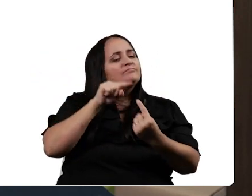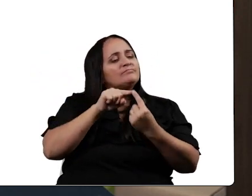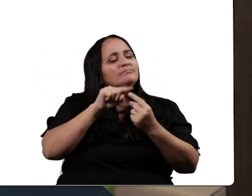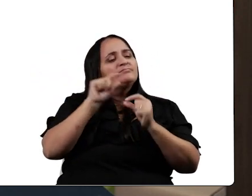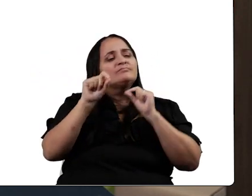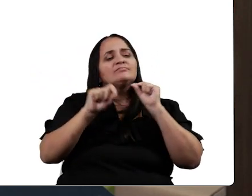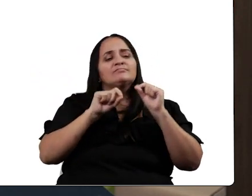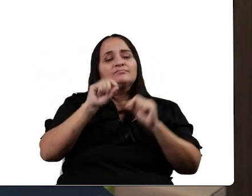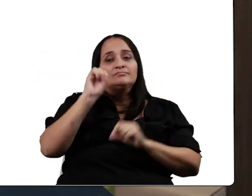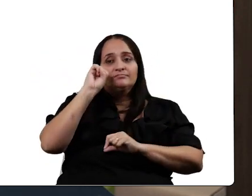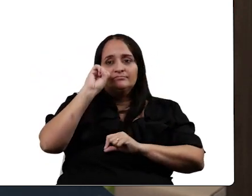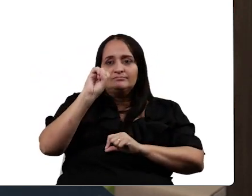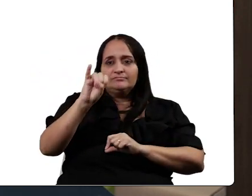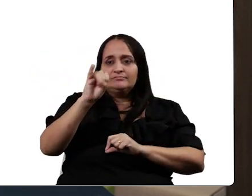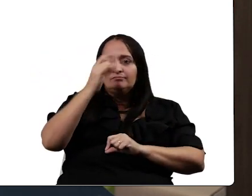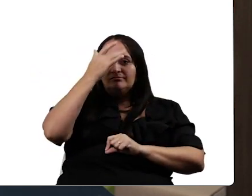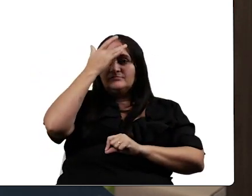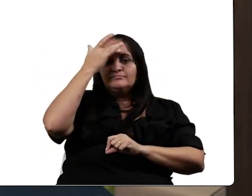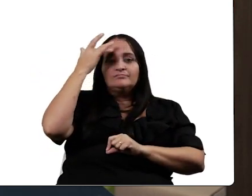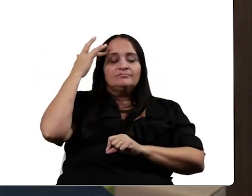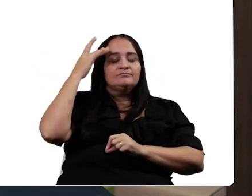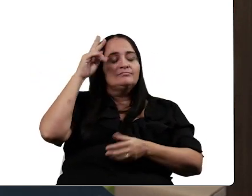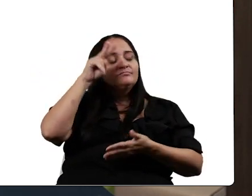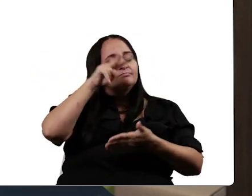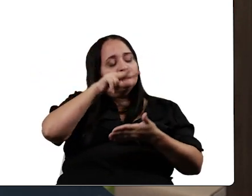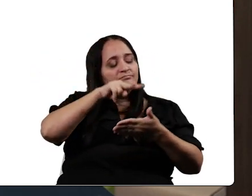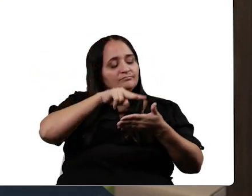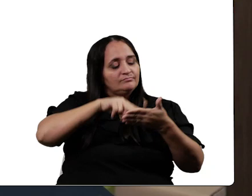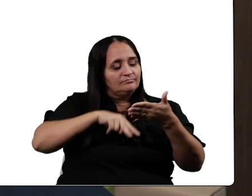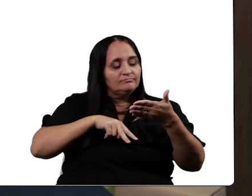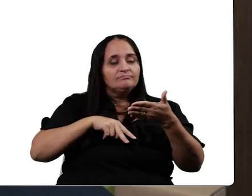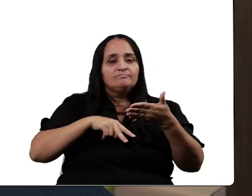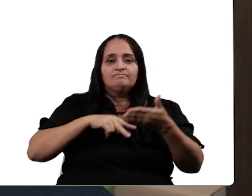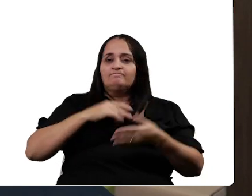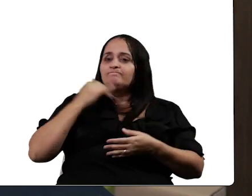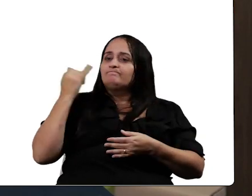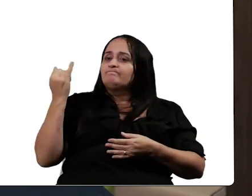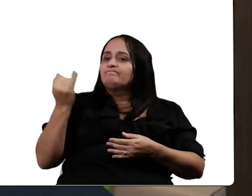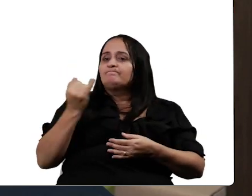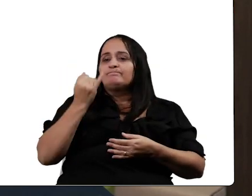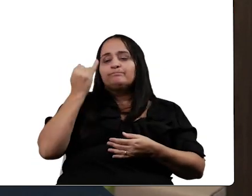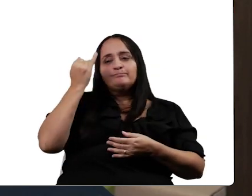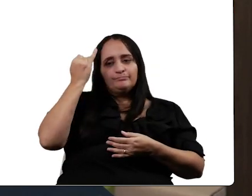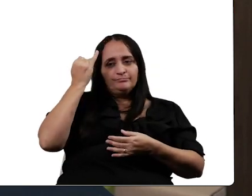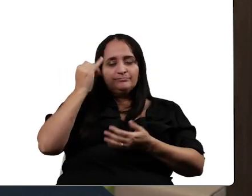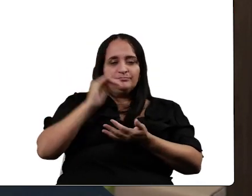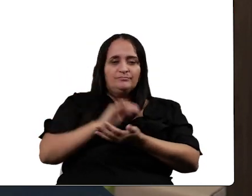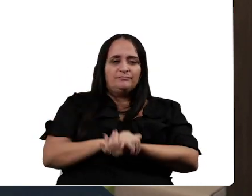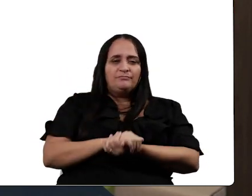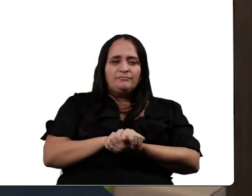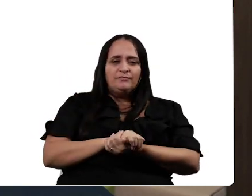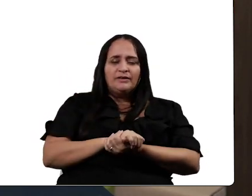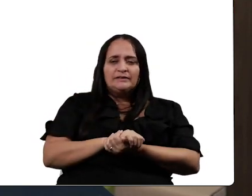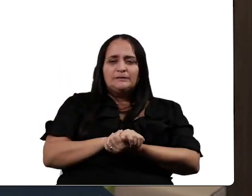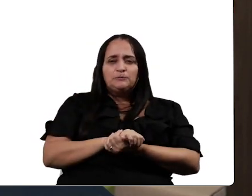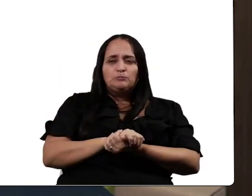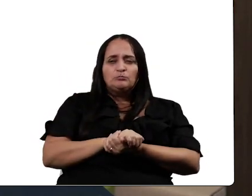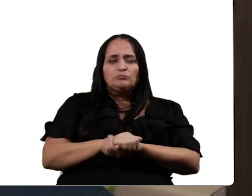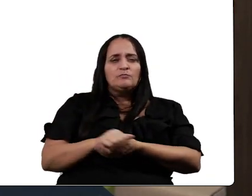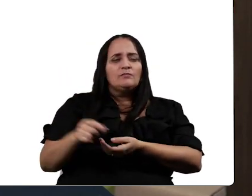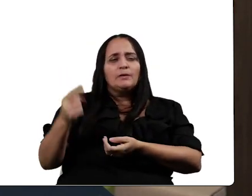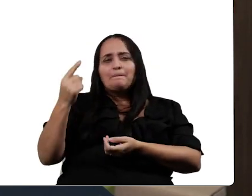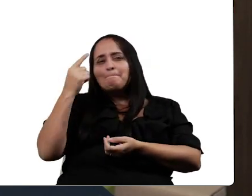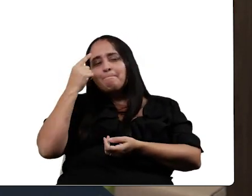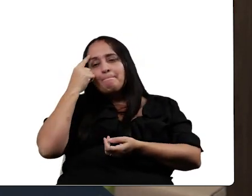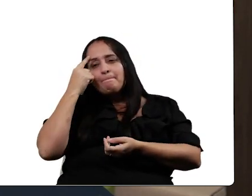alguém lê aquilo que você escreve. E quem vai ler é muito importante. Então vamos pensar na publicidade que a gente